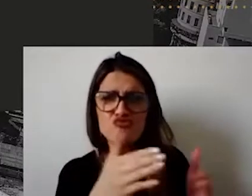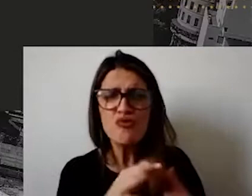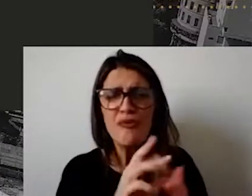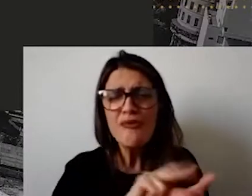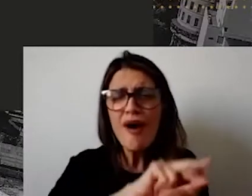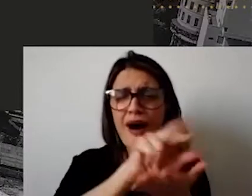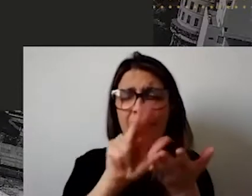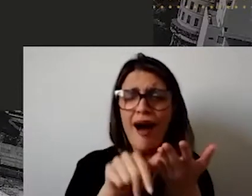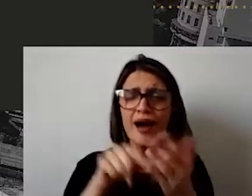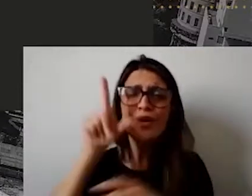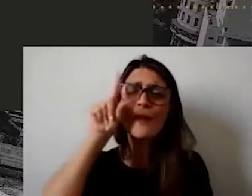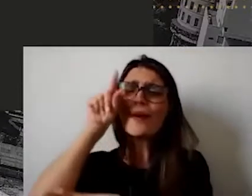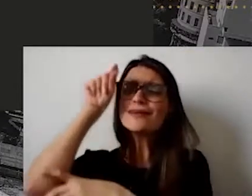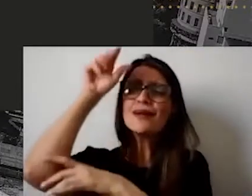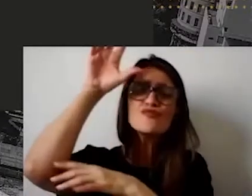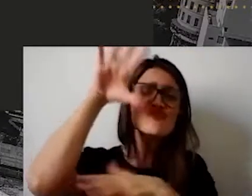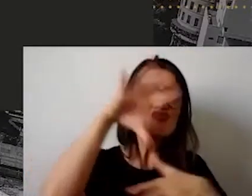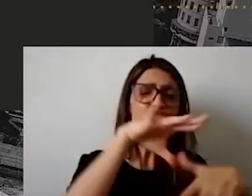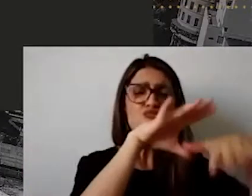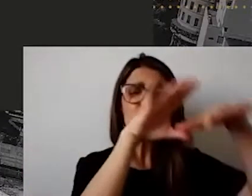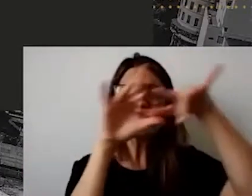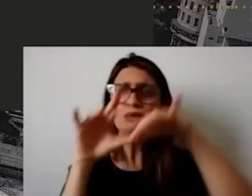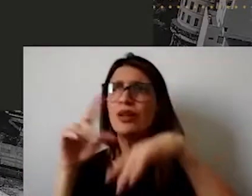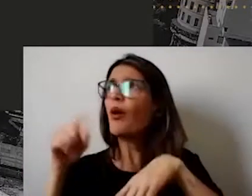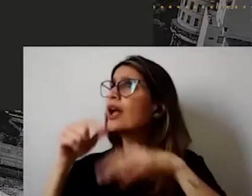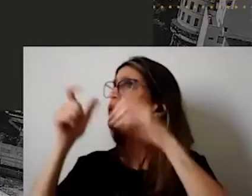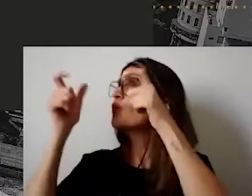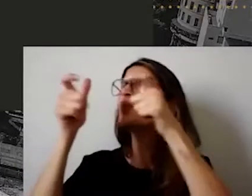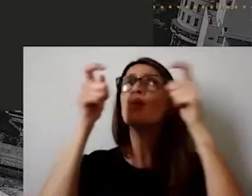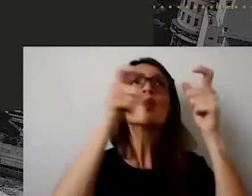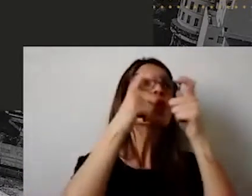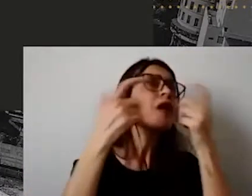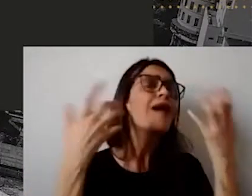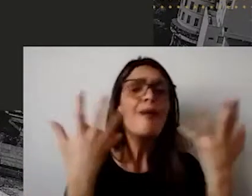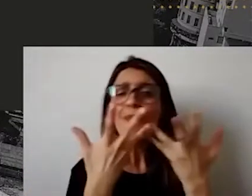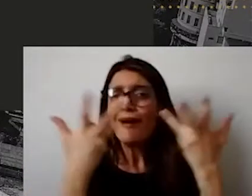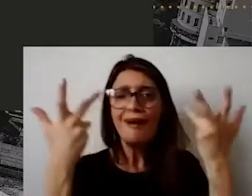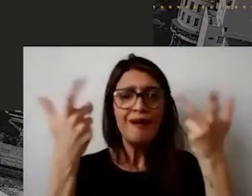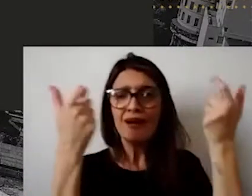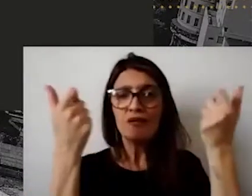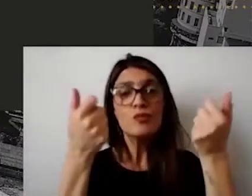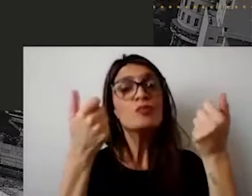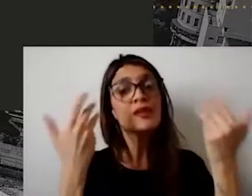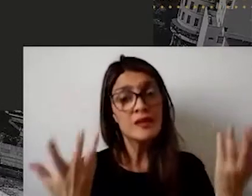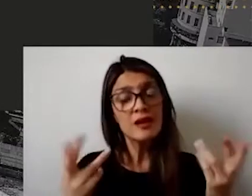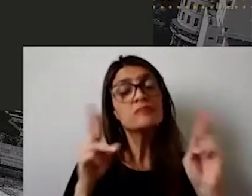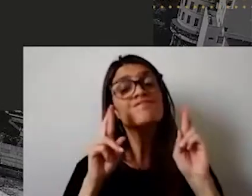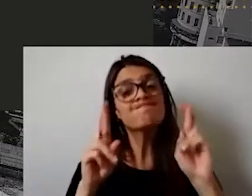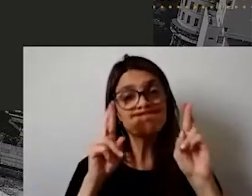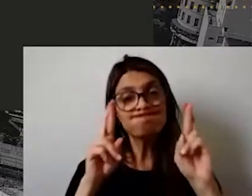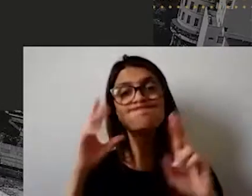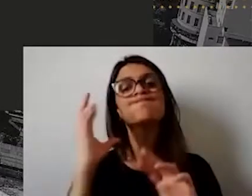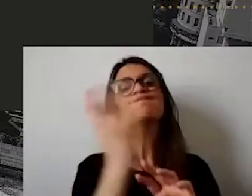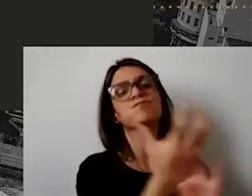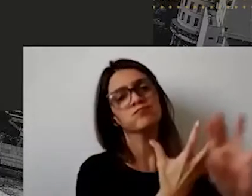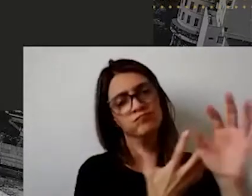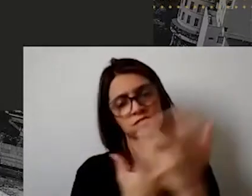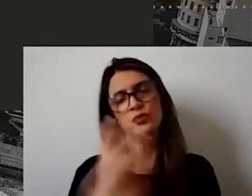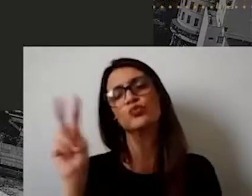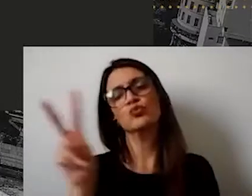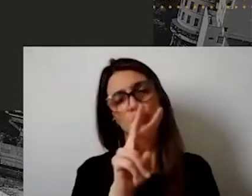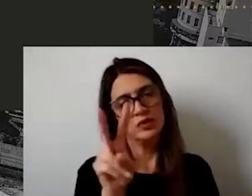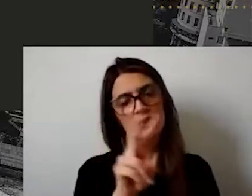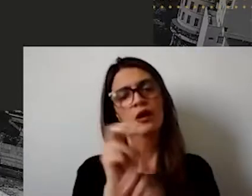pato, e etc. Então, é um prazer a gente manter a esperança de que o meio ambiente pode ser cuidado e os rios podem